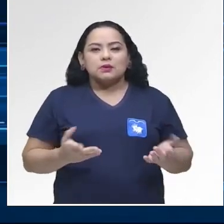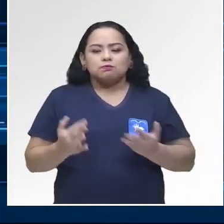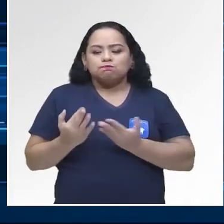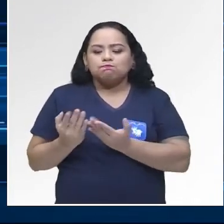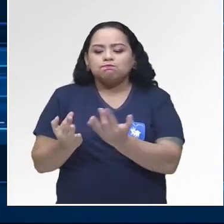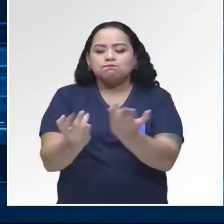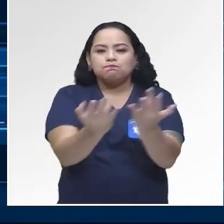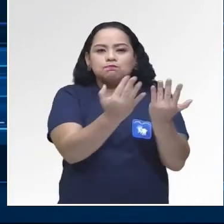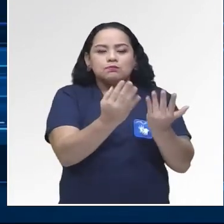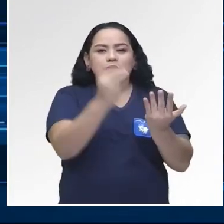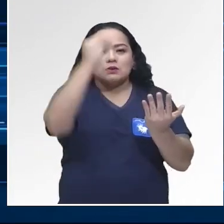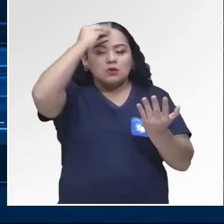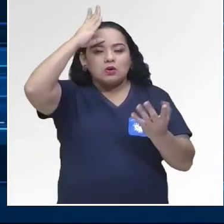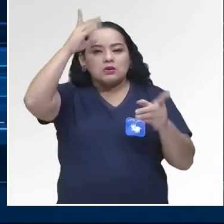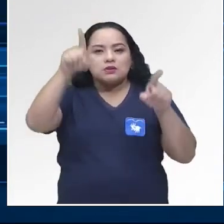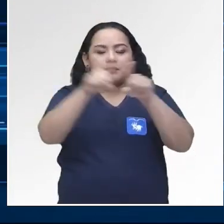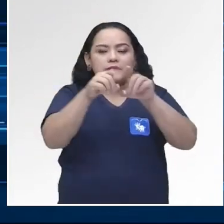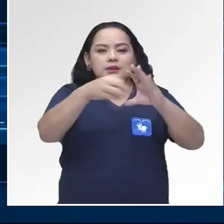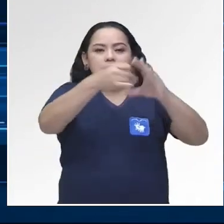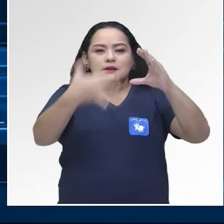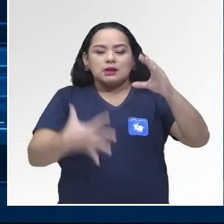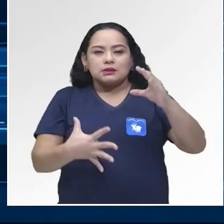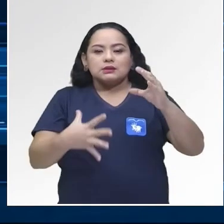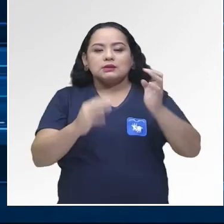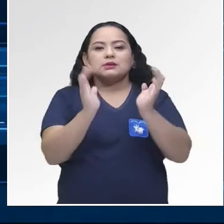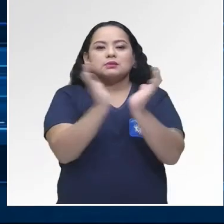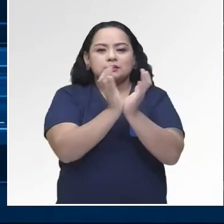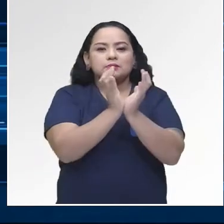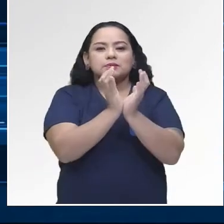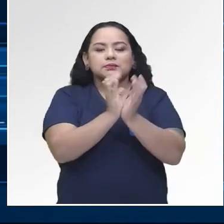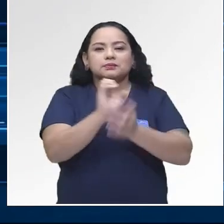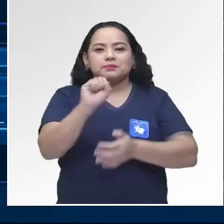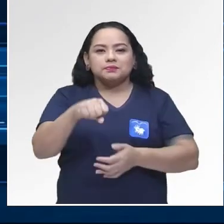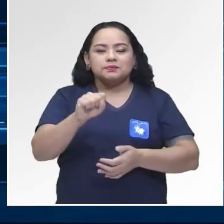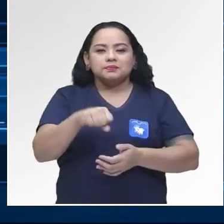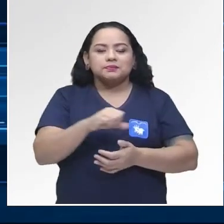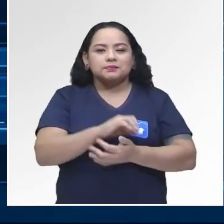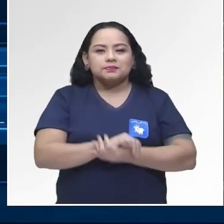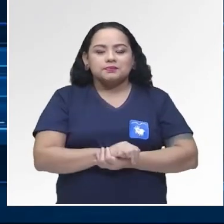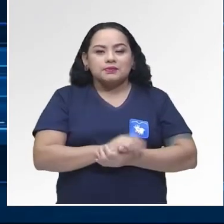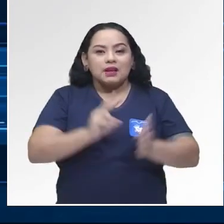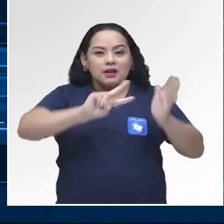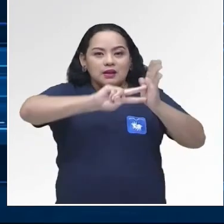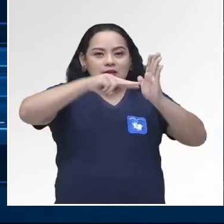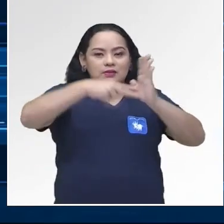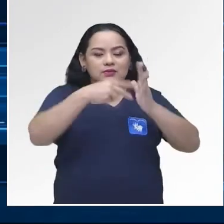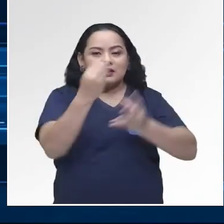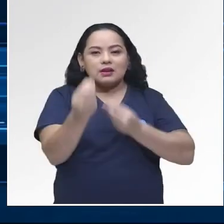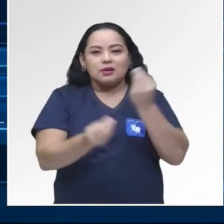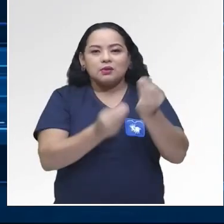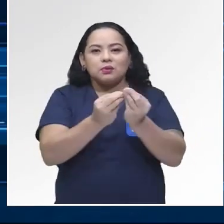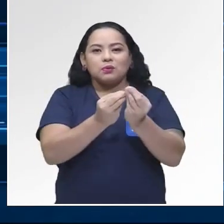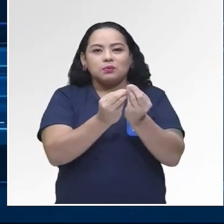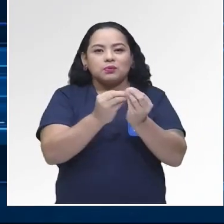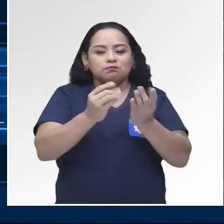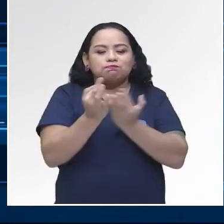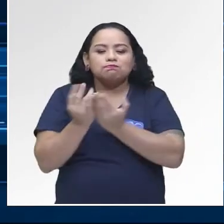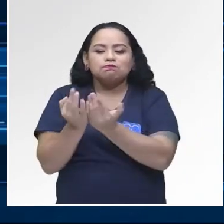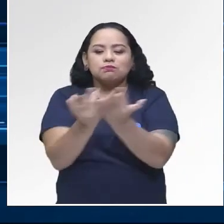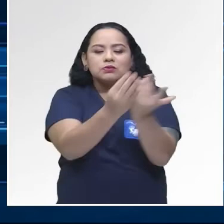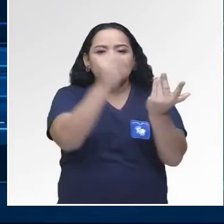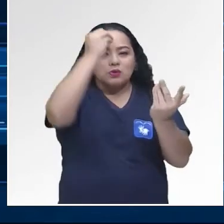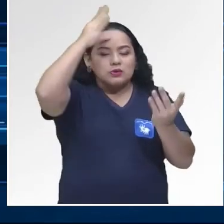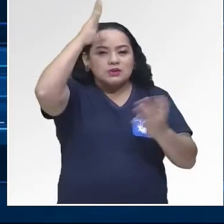comum, ele tem um caráter também coletivo. Ou seja, ele abrange várias